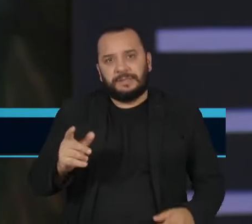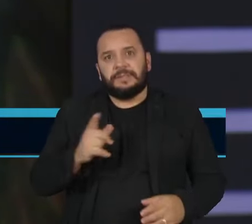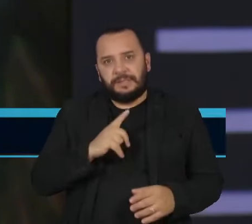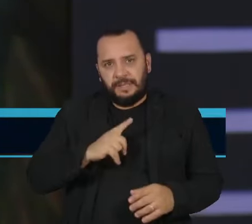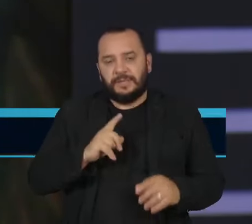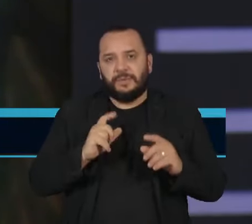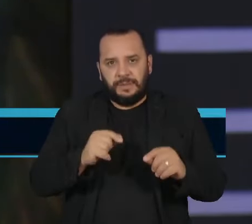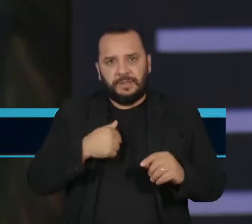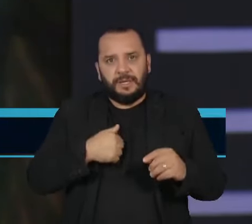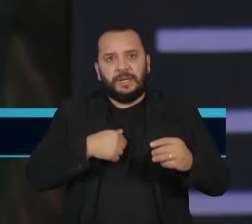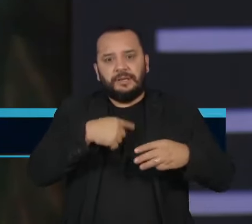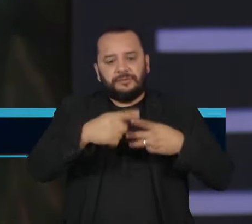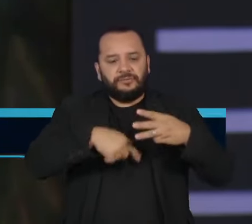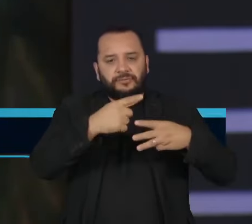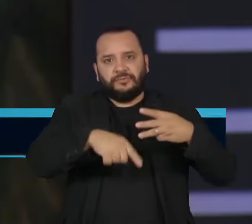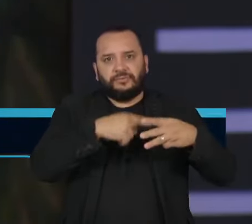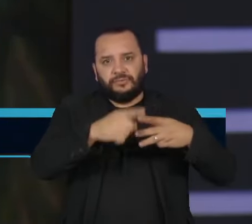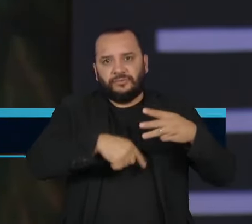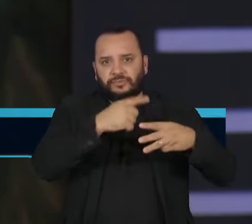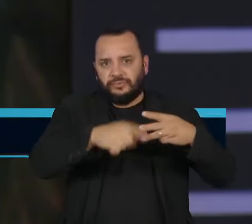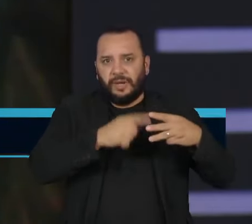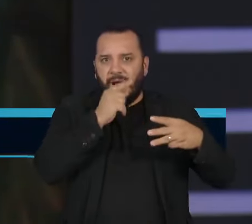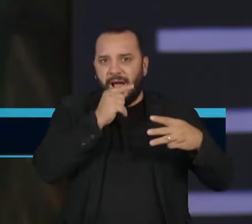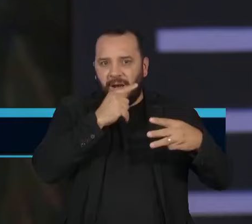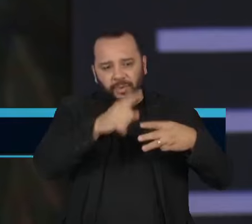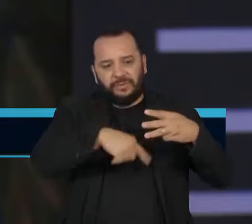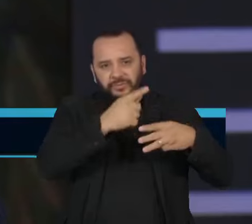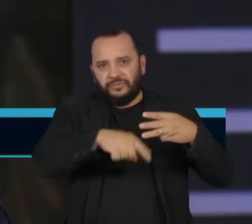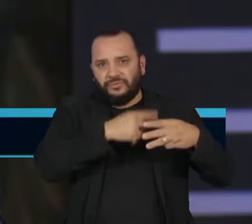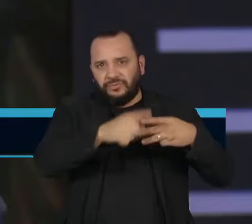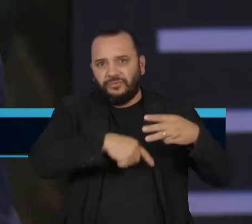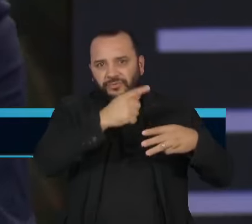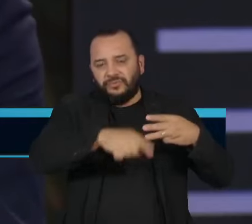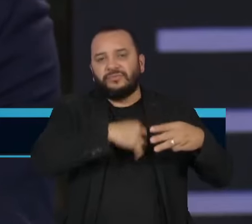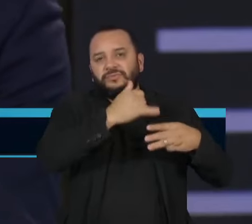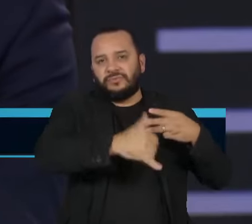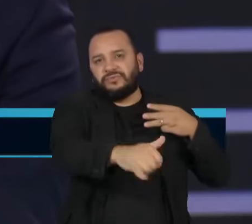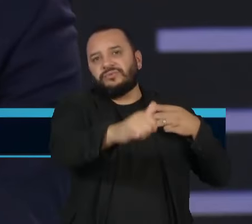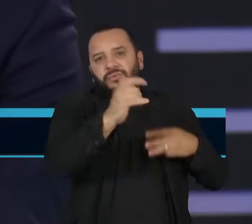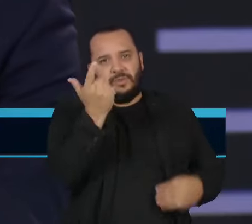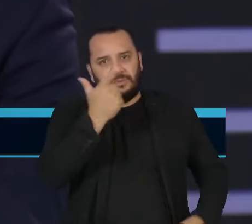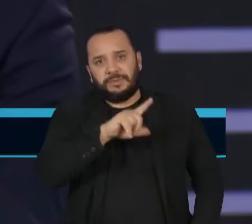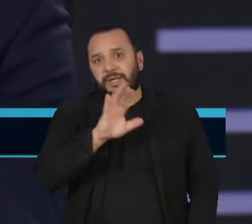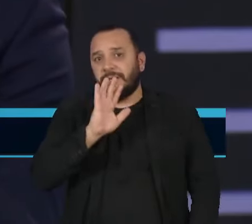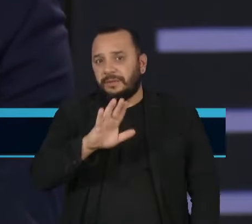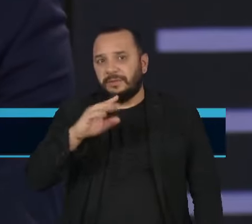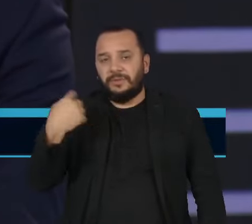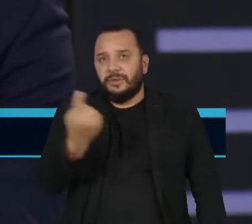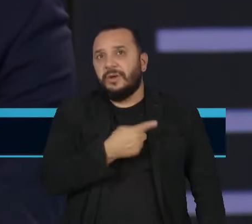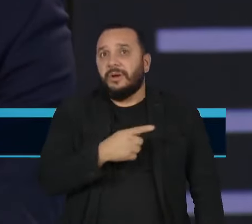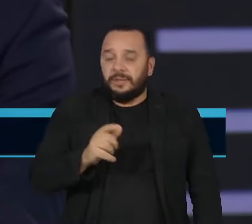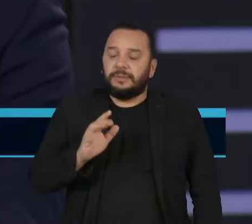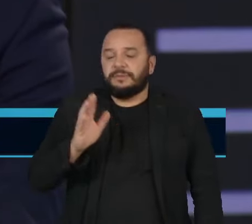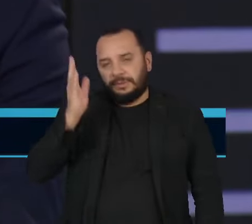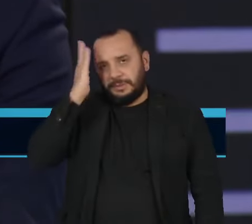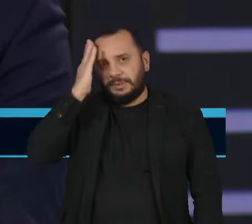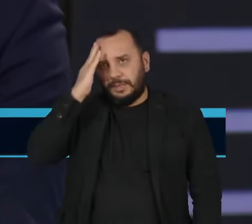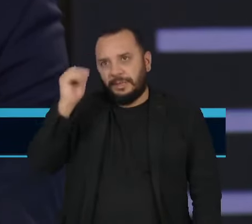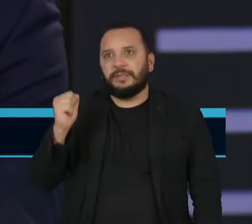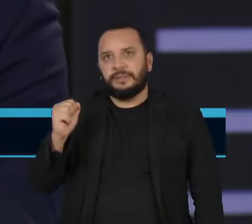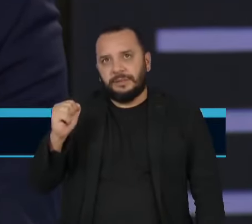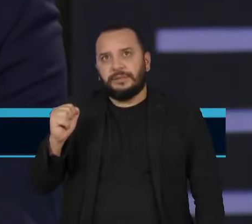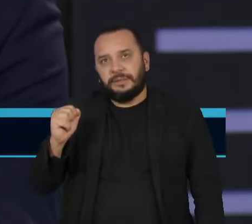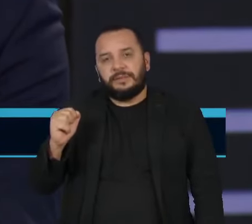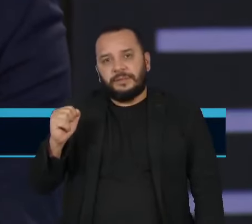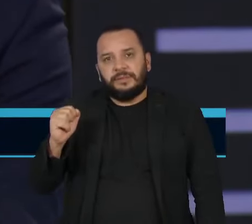naturais para fazer com que essa energia se forneça. Então, eu fico muito preocupado de a gente não ter, embora o governo aí deu